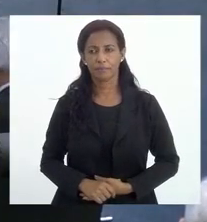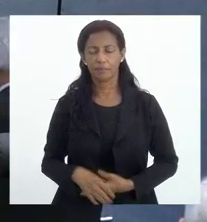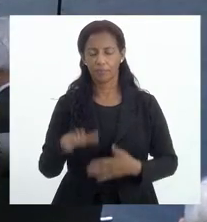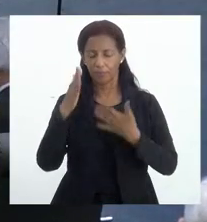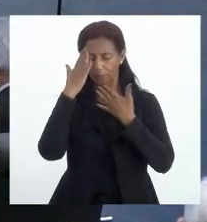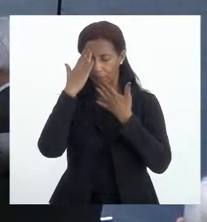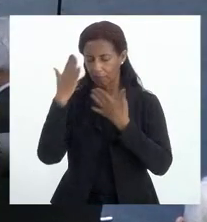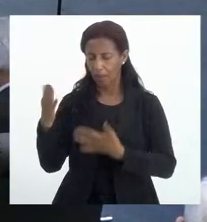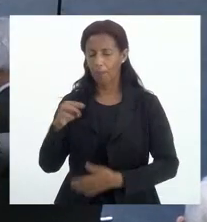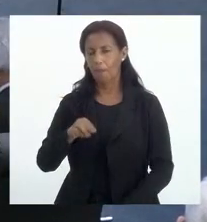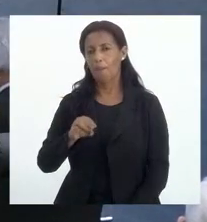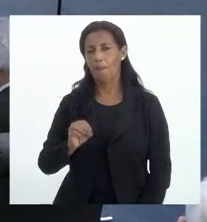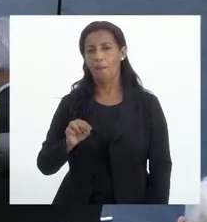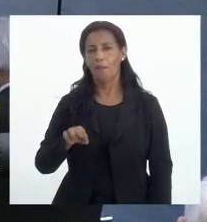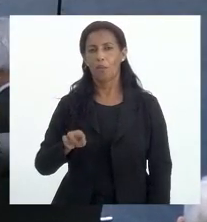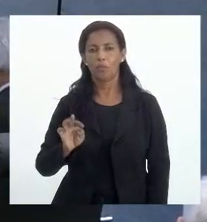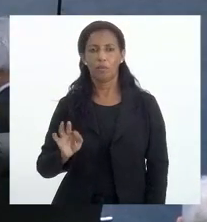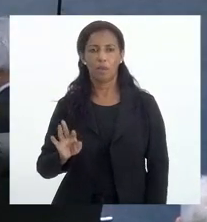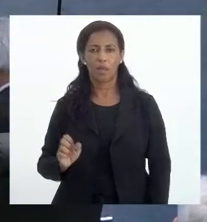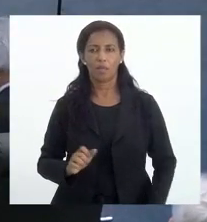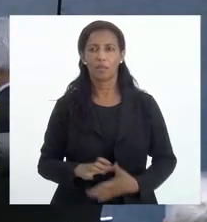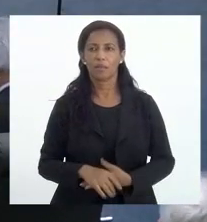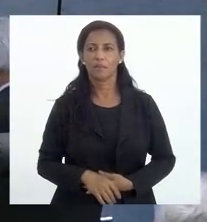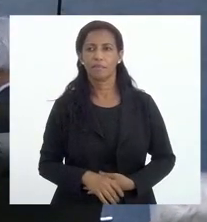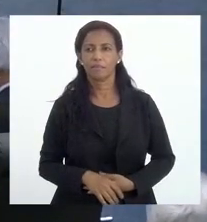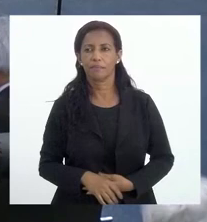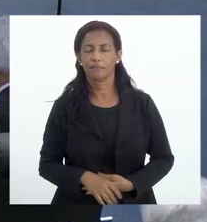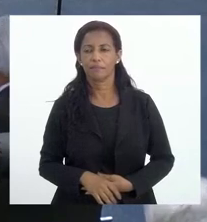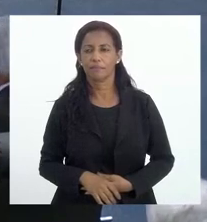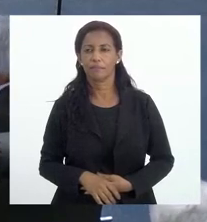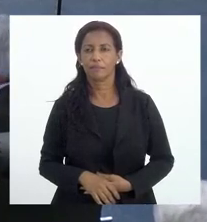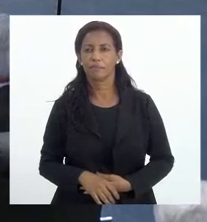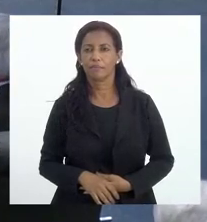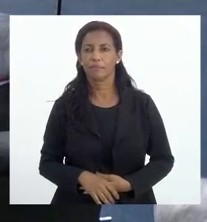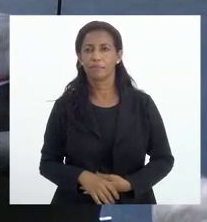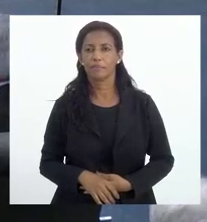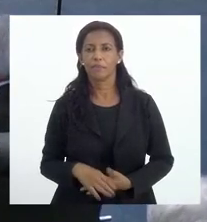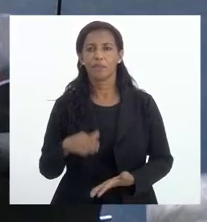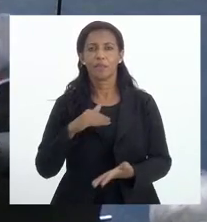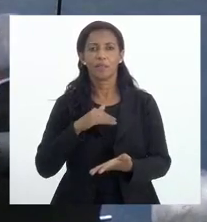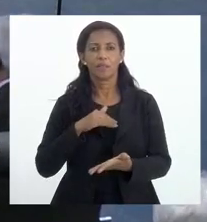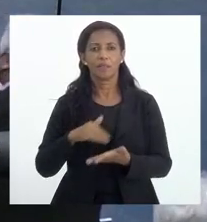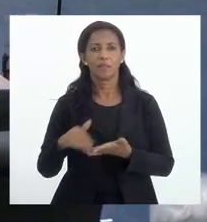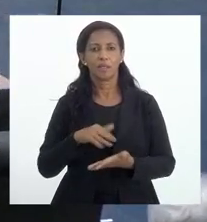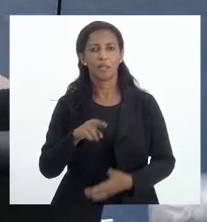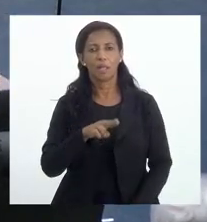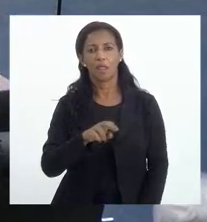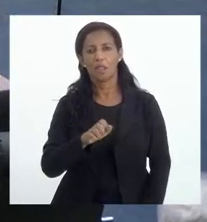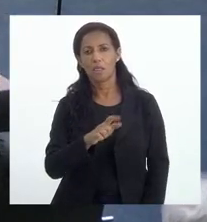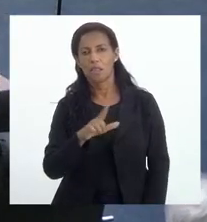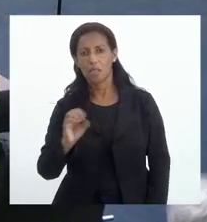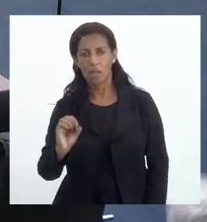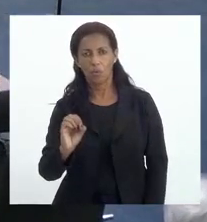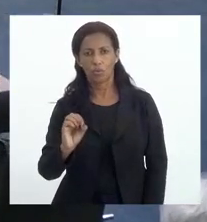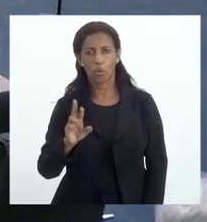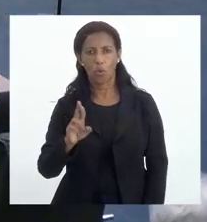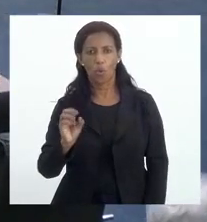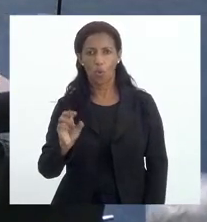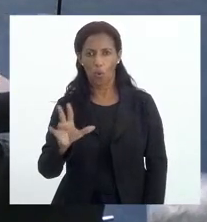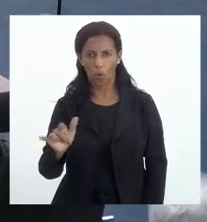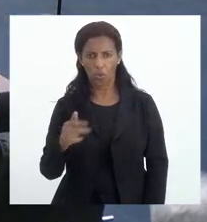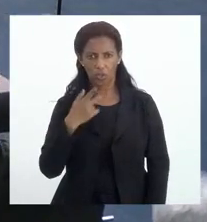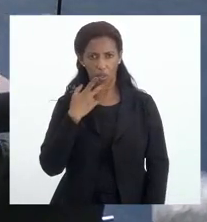Obrigado, doutor Montese. Arguo do nosso secretário Nelson Rocha, se ele quer fazer uso